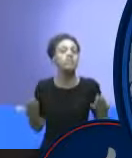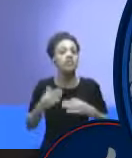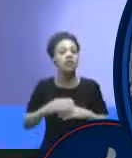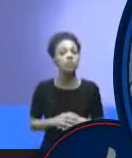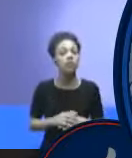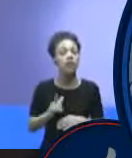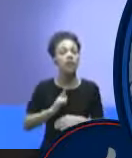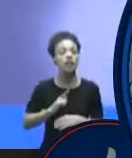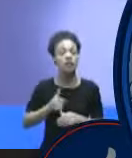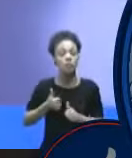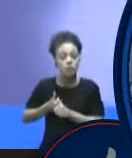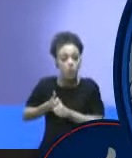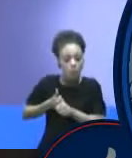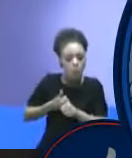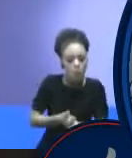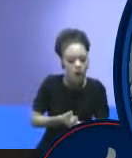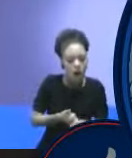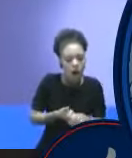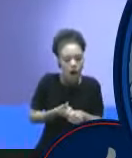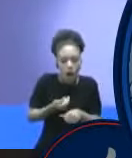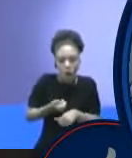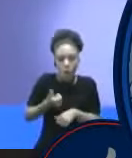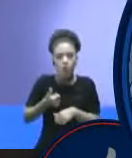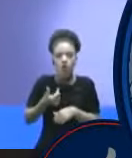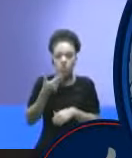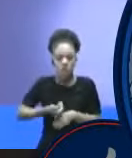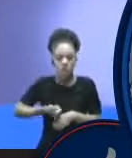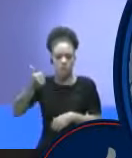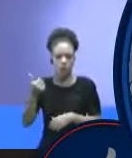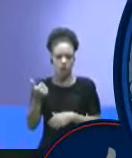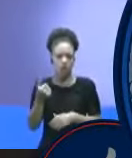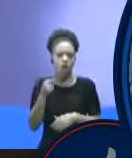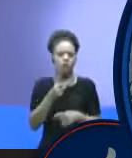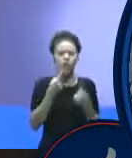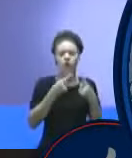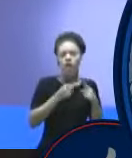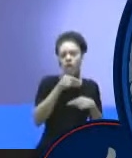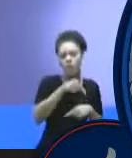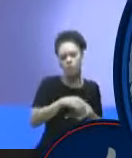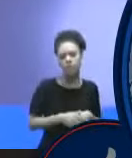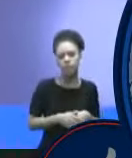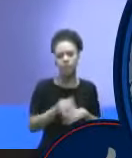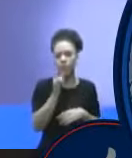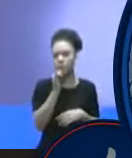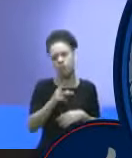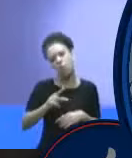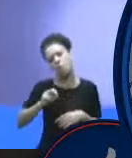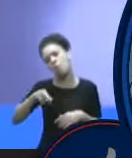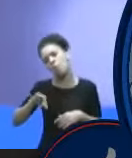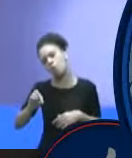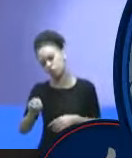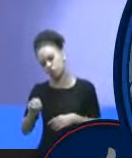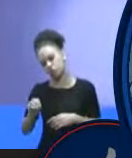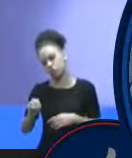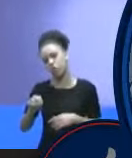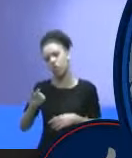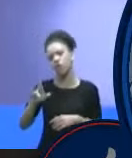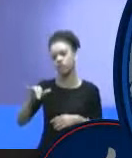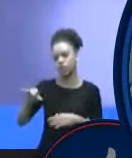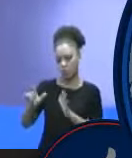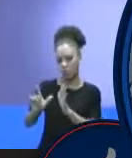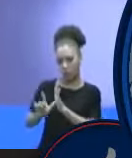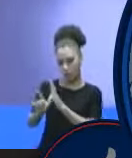estamos no caminho de estar entre as melhores avaliadas no Reclame Aqui. Ponto Frio, por exemplo, tarde, já está com a classificação